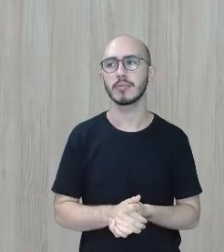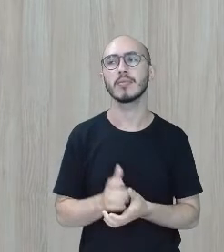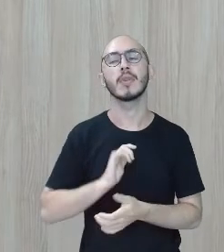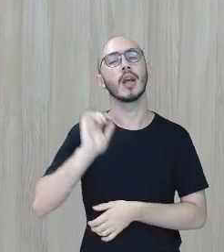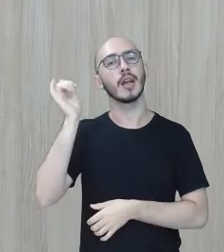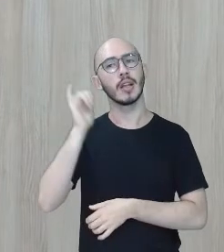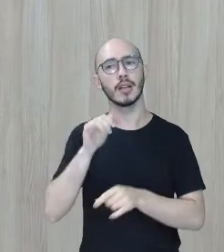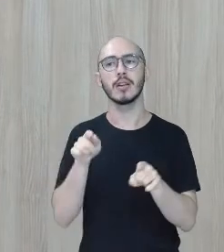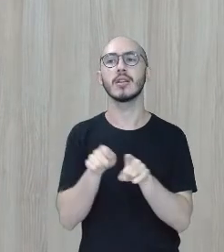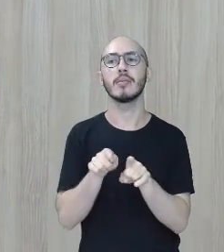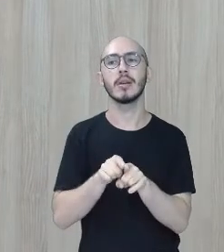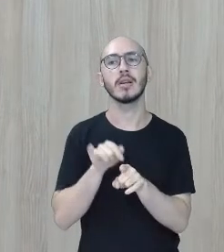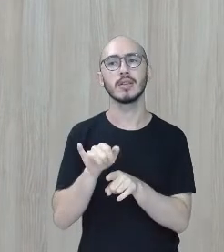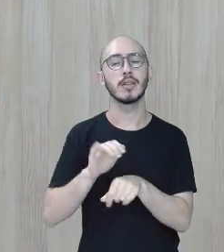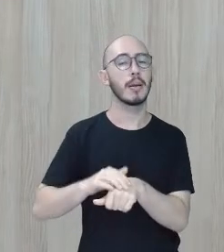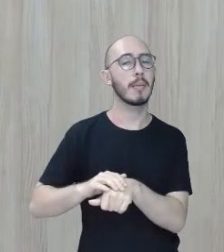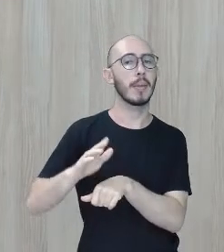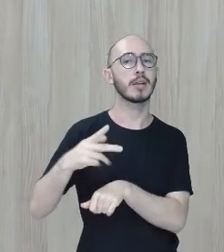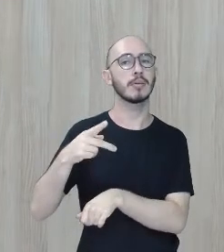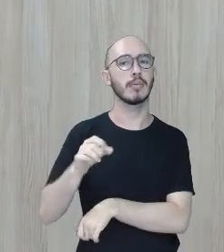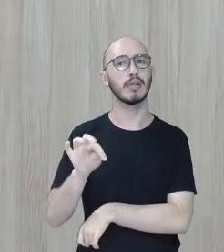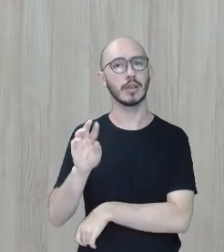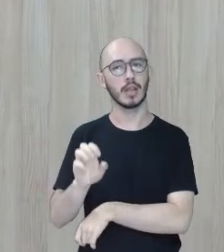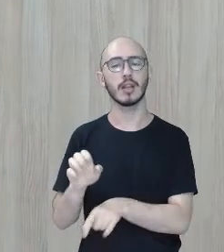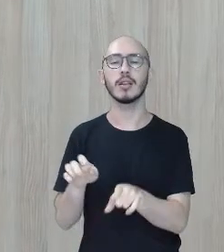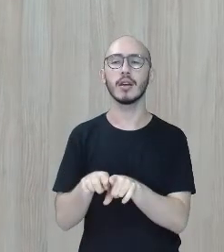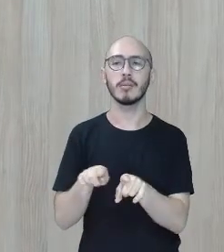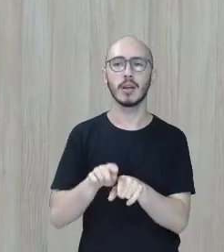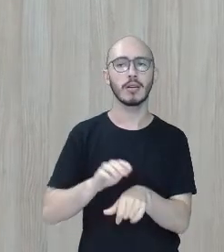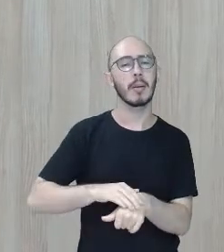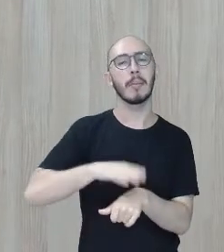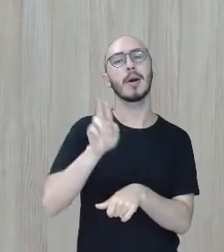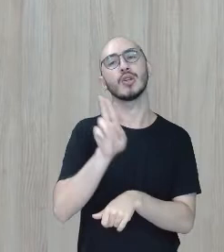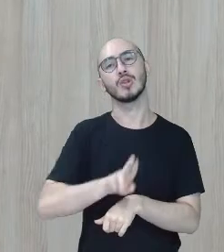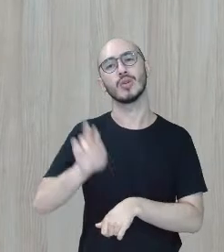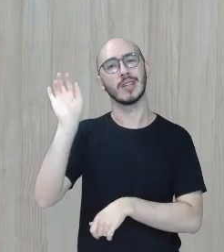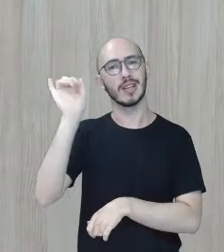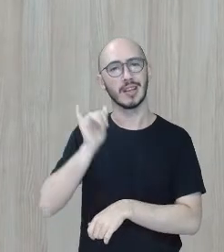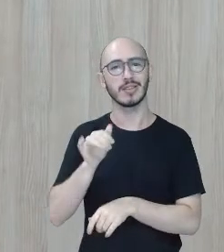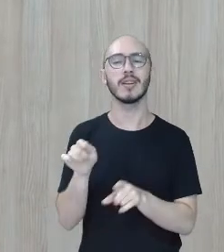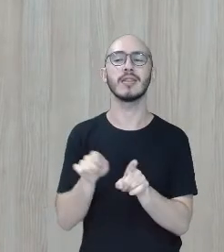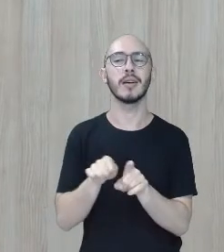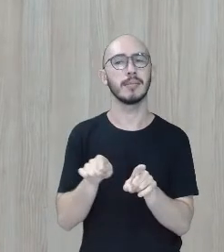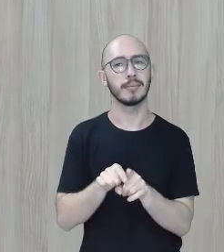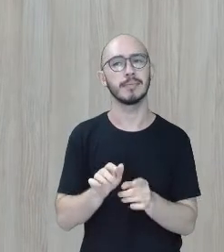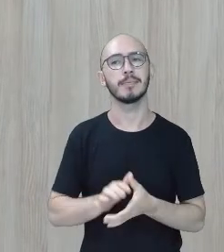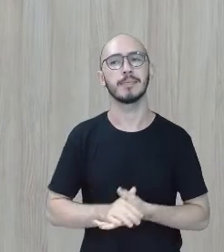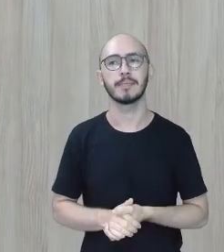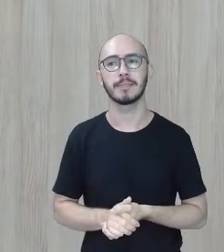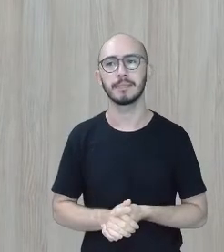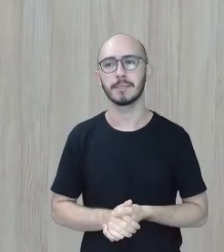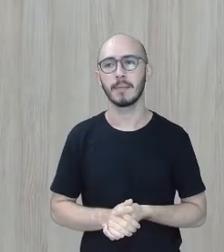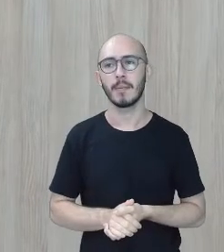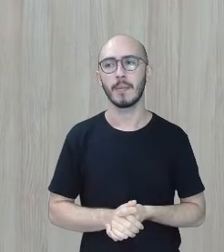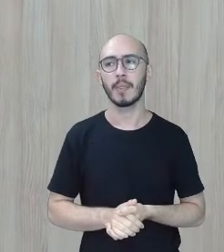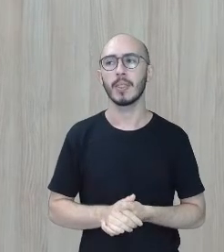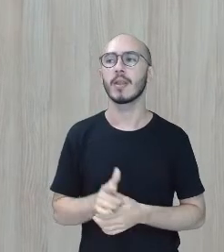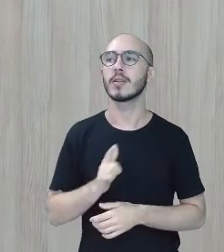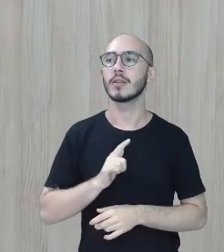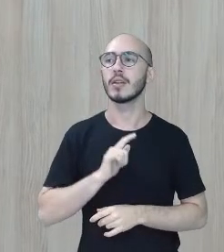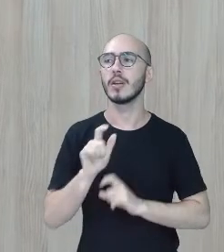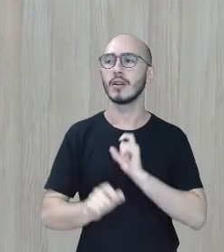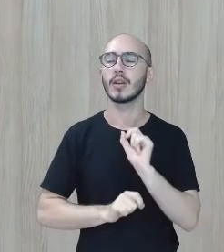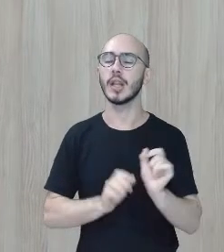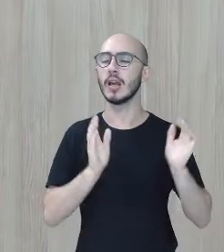energia elétrica. Quanto mais um objeto é potente, maior quantidade de energia ele consome. E ele traz isso muito